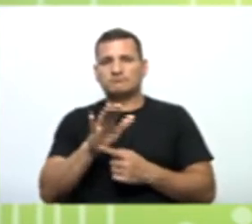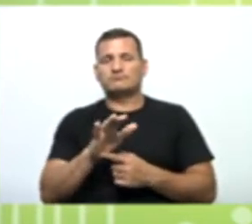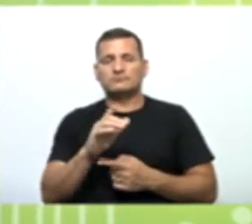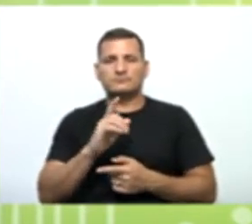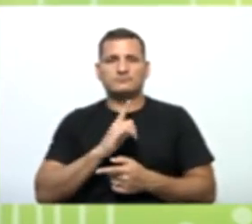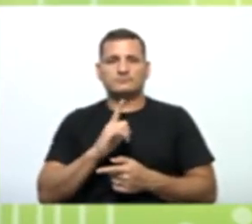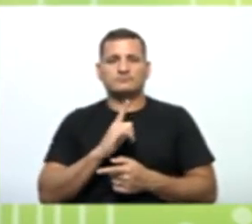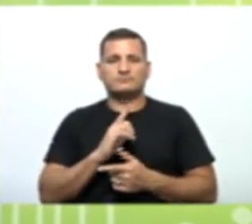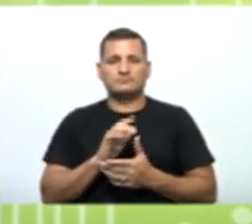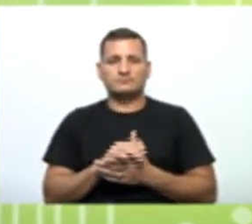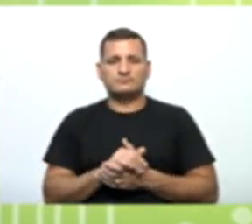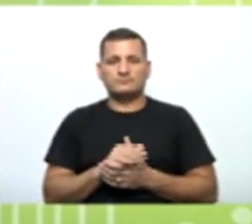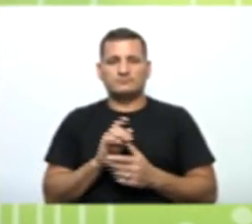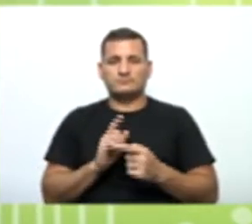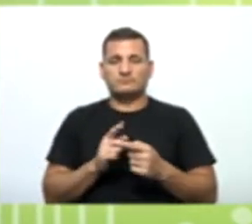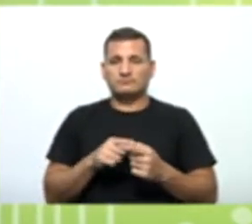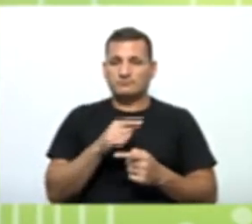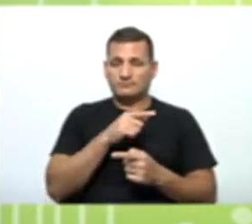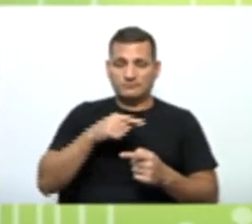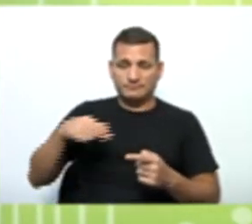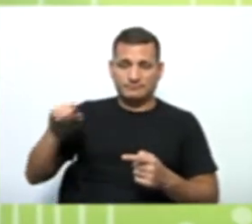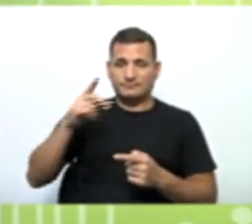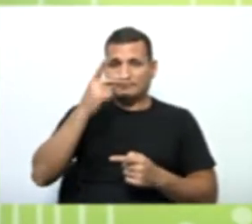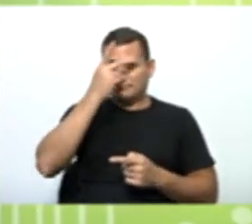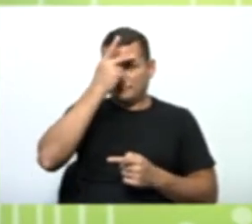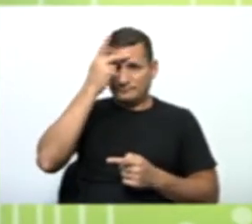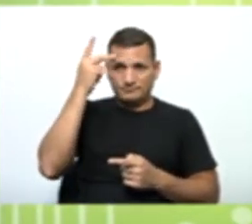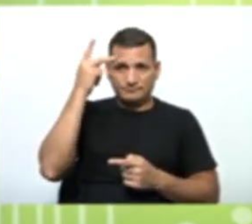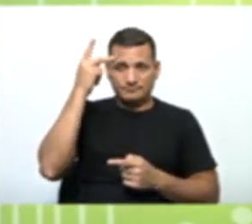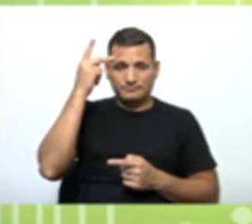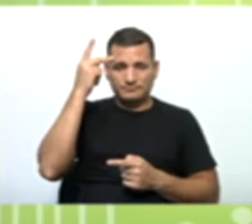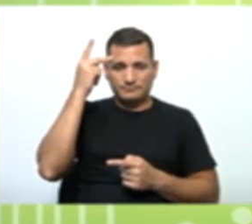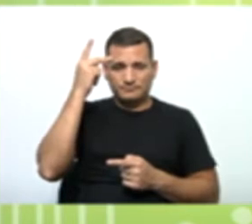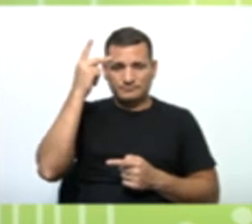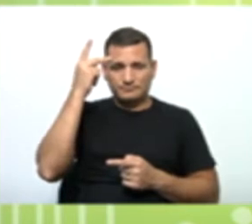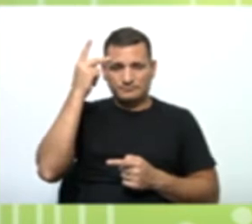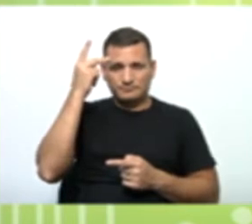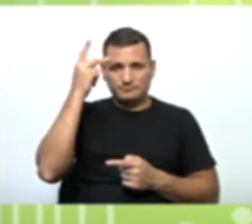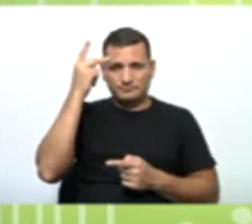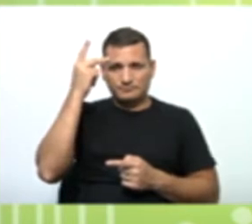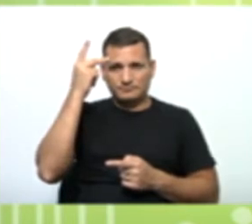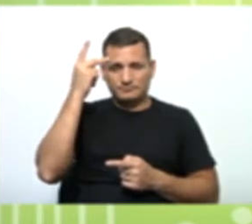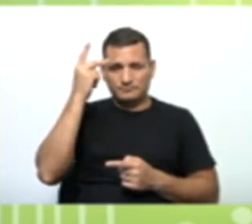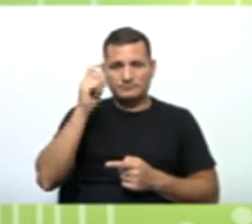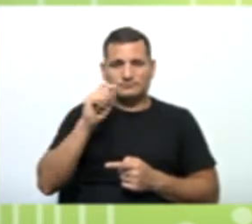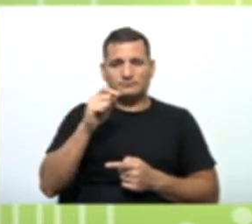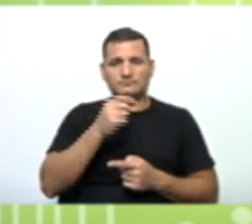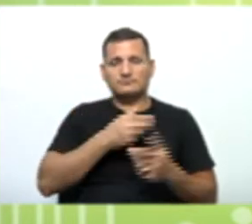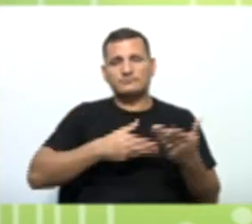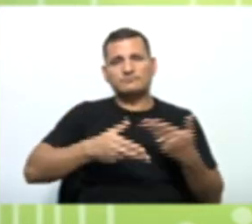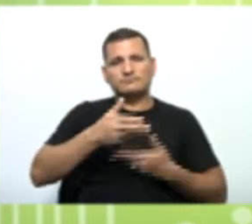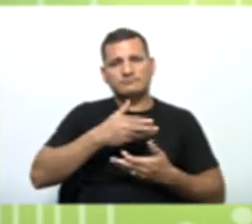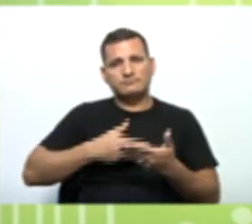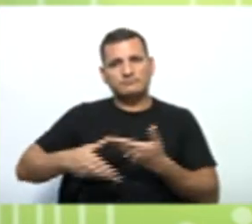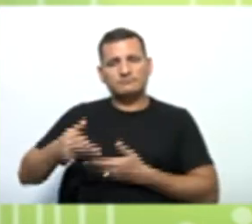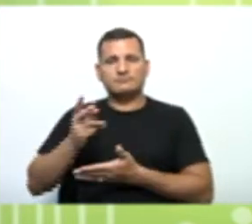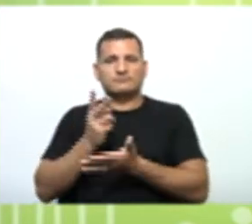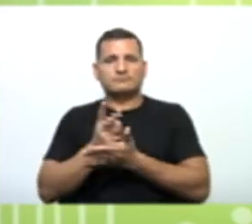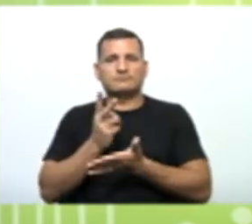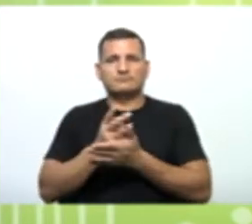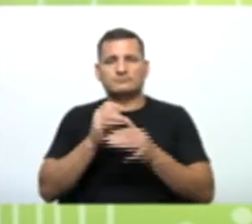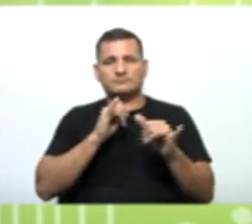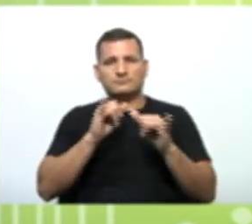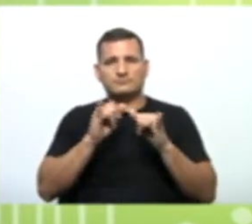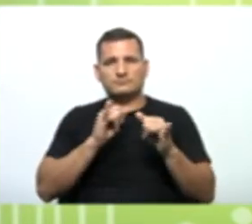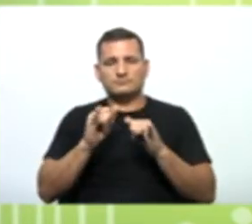acontece? Essas pessoas, esses integrantes do projeto, vão estar o quê? Compartilhando da mesma ideia.